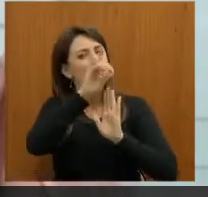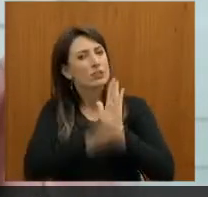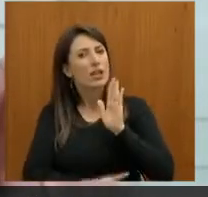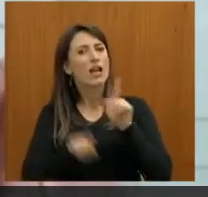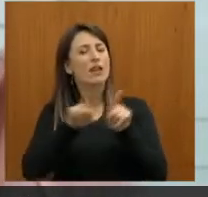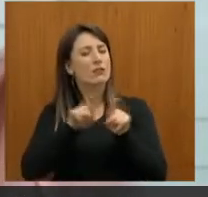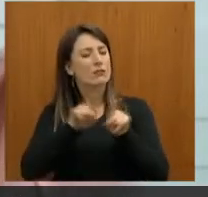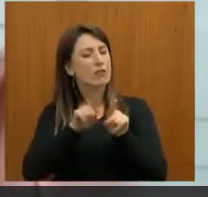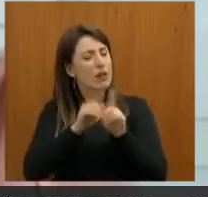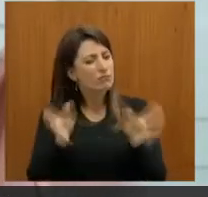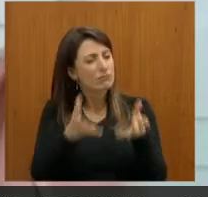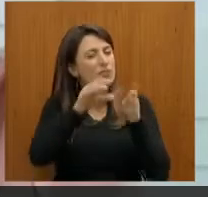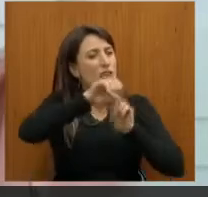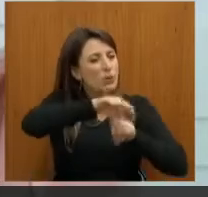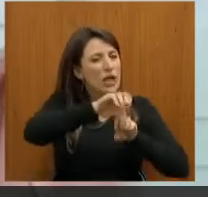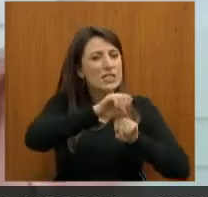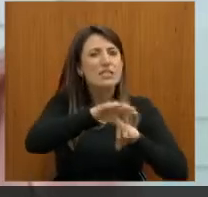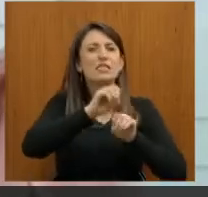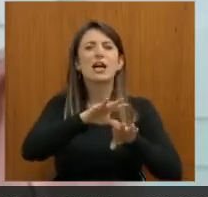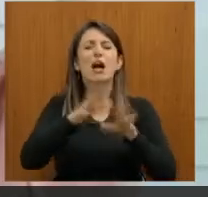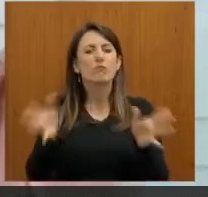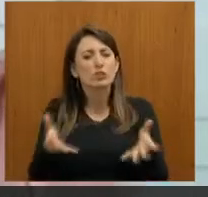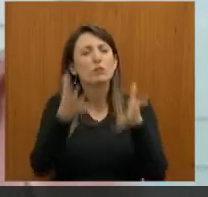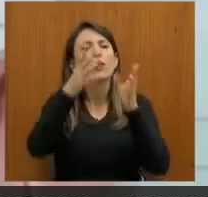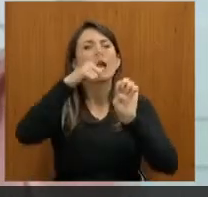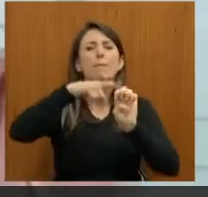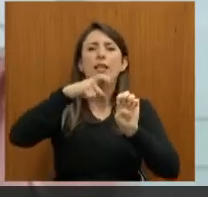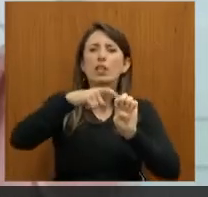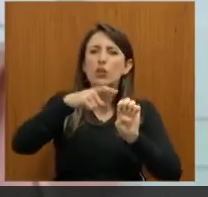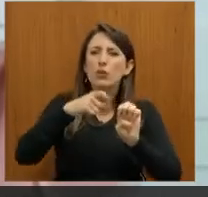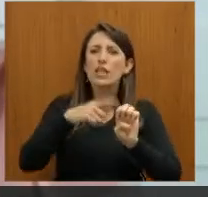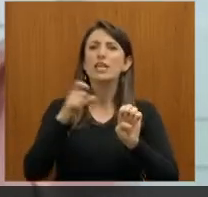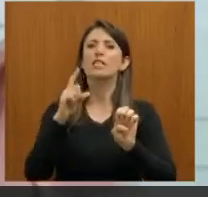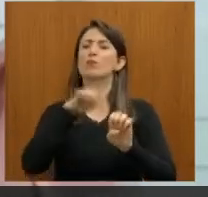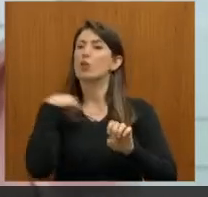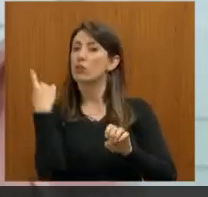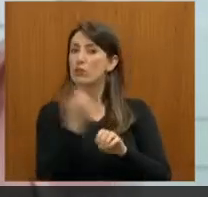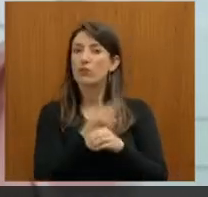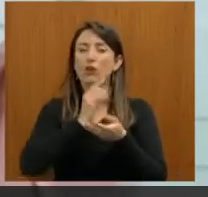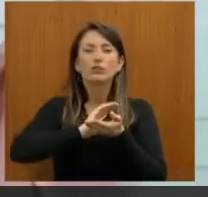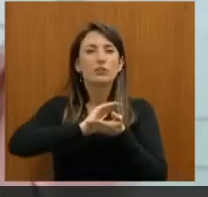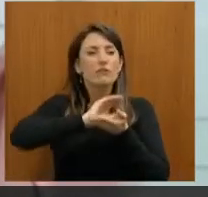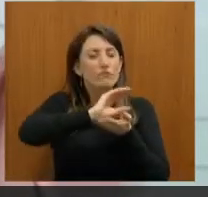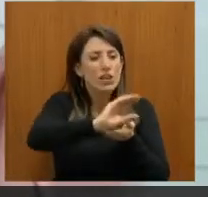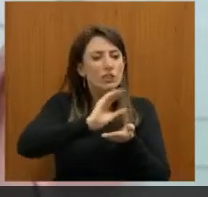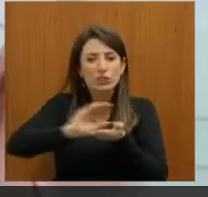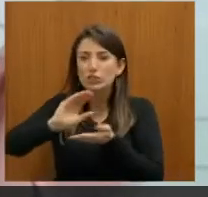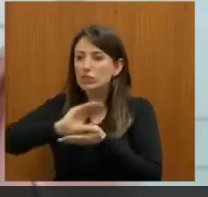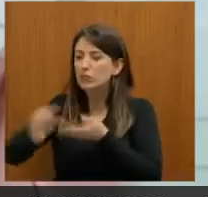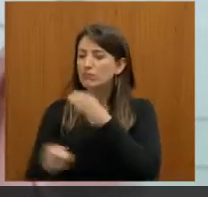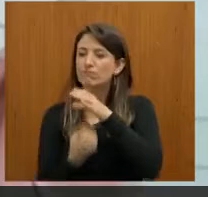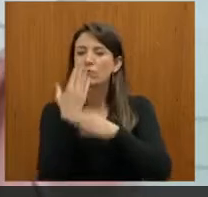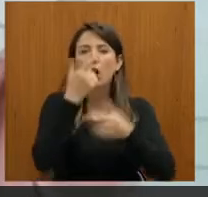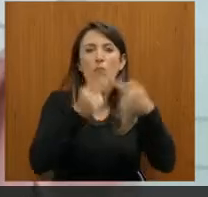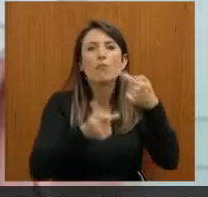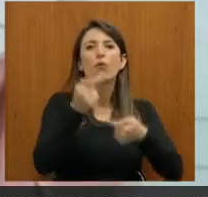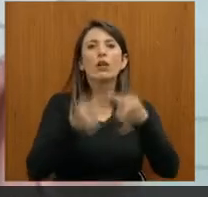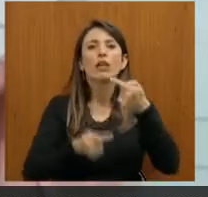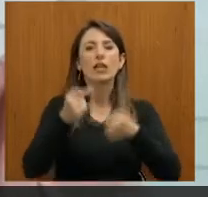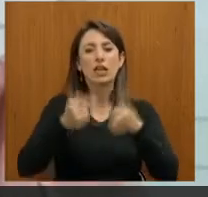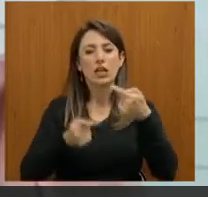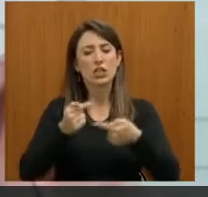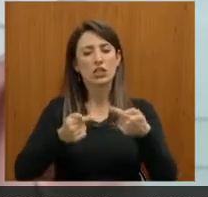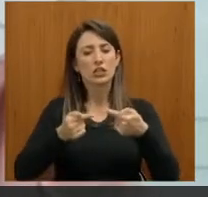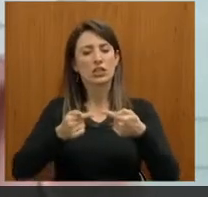cima do empreendedorismo estamos investindo nem em políticas capazes de